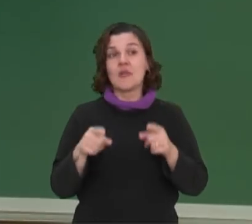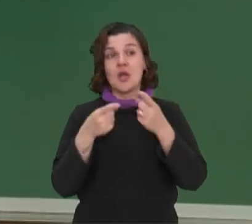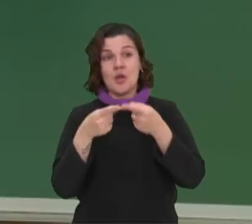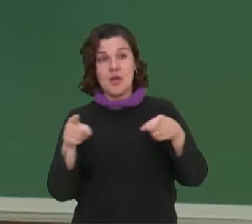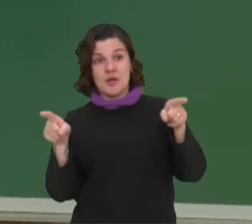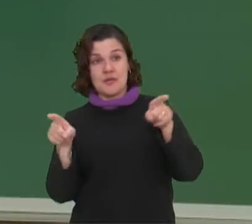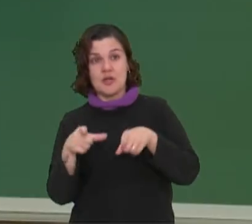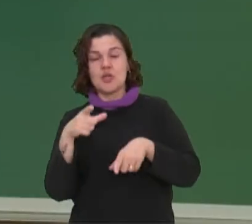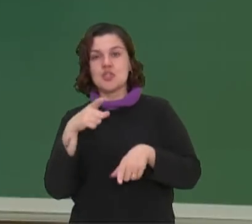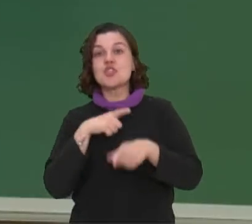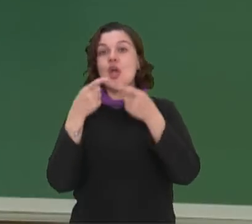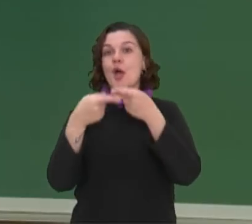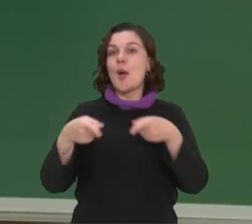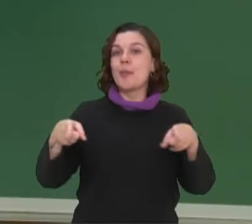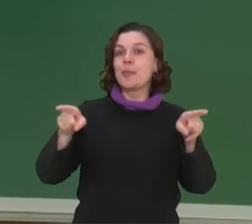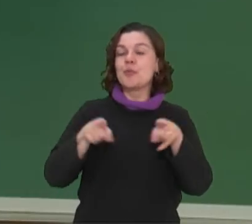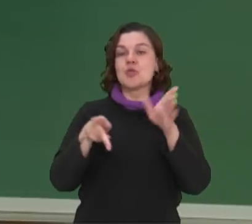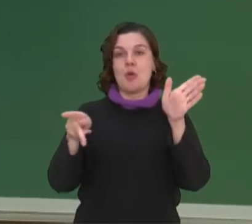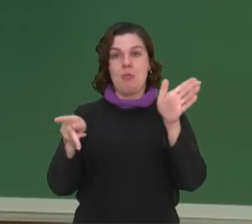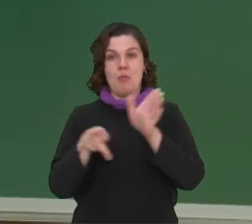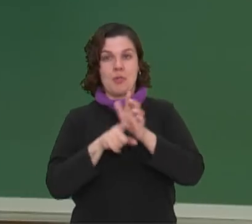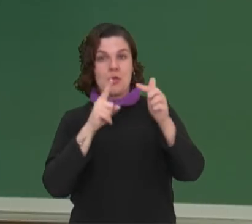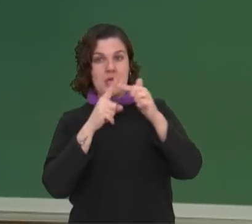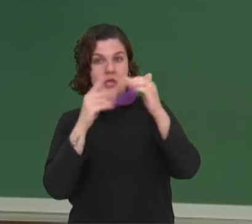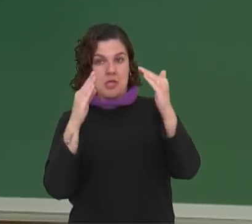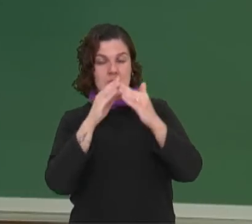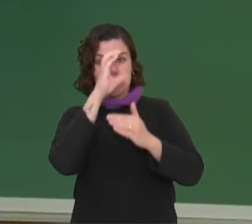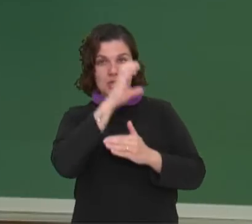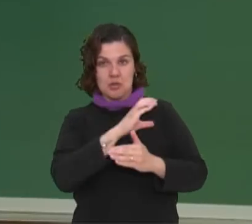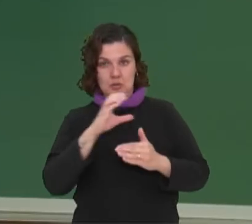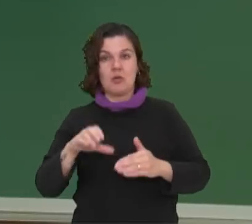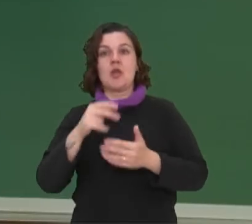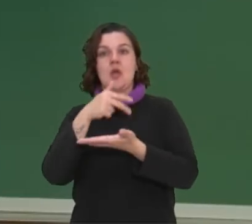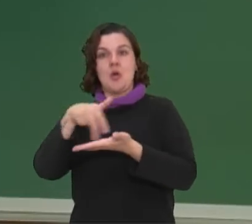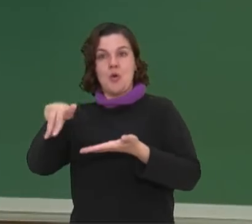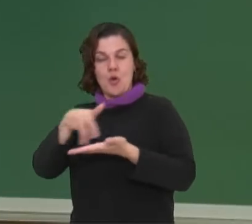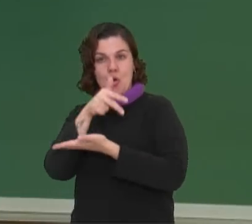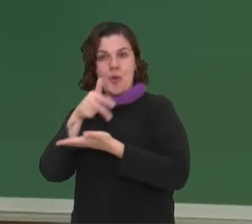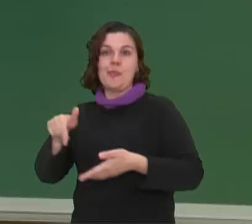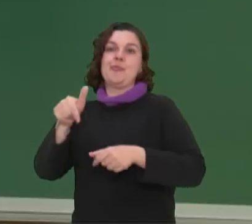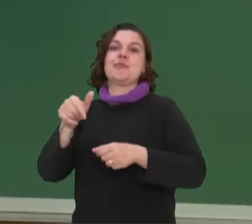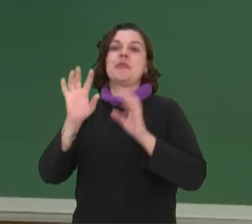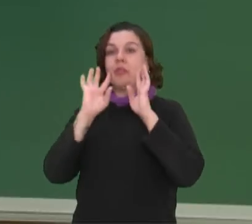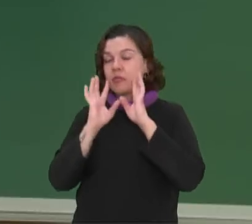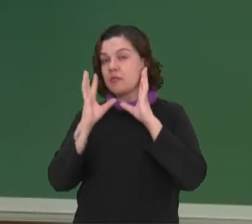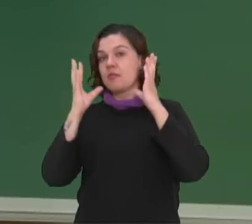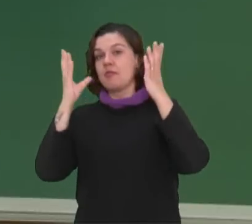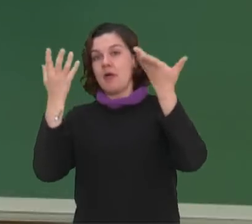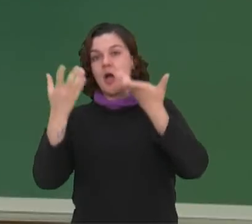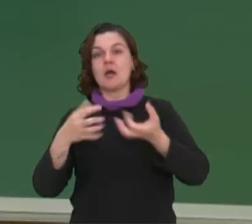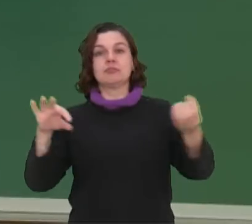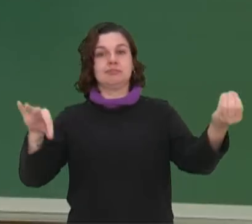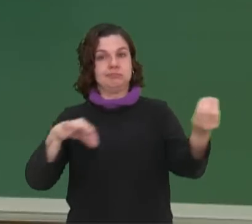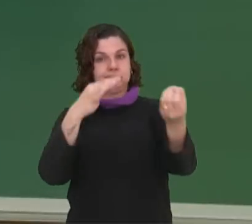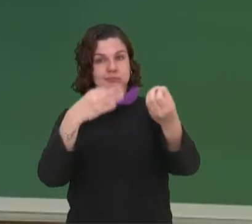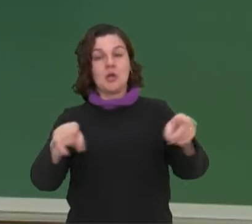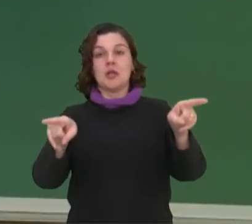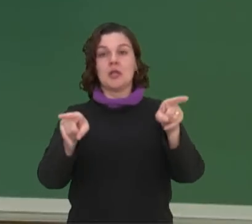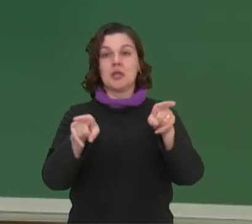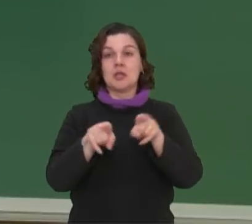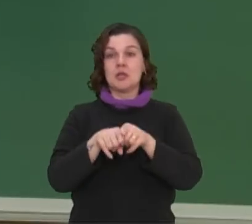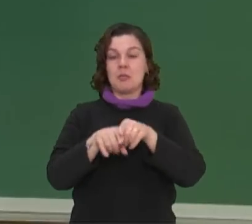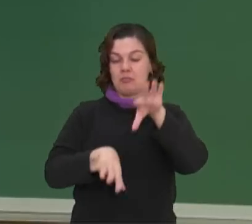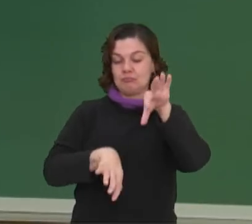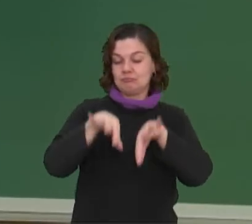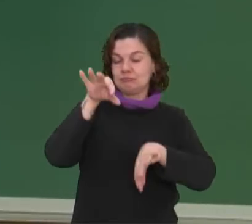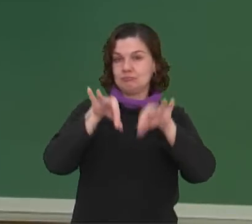Além da música sacra, havia música de baile, concerto, ópera. No final do século XVIII, para você